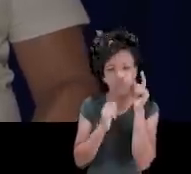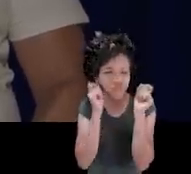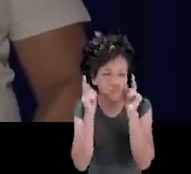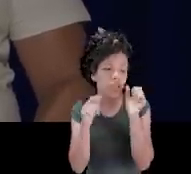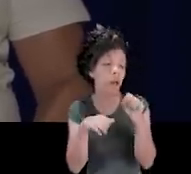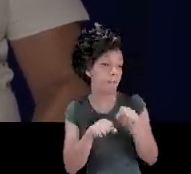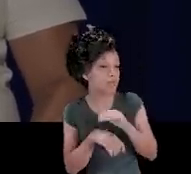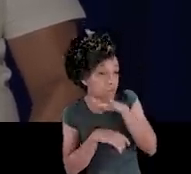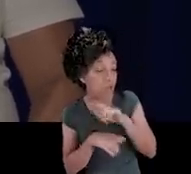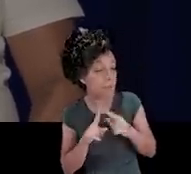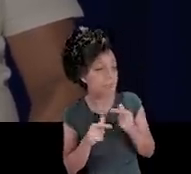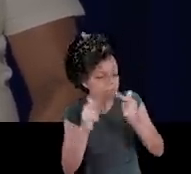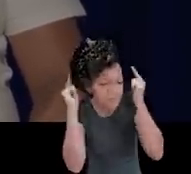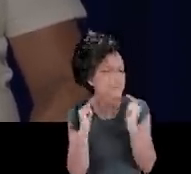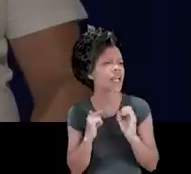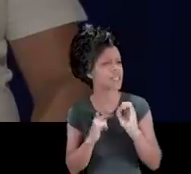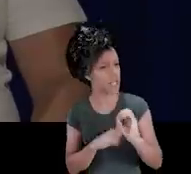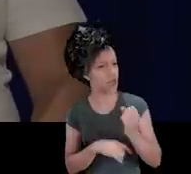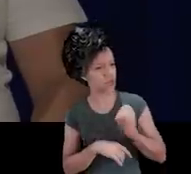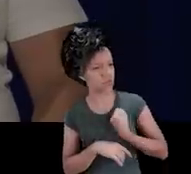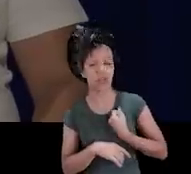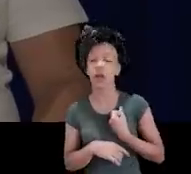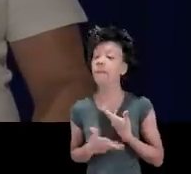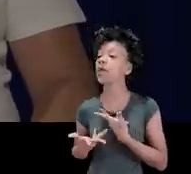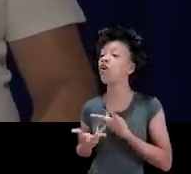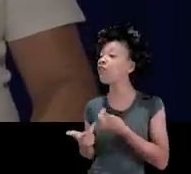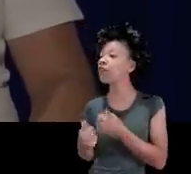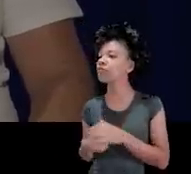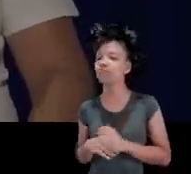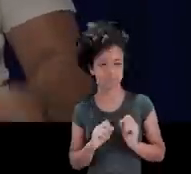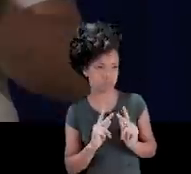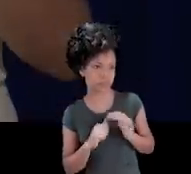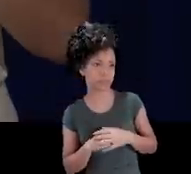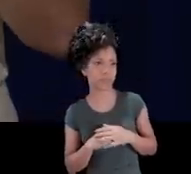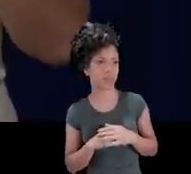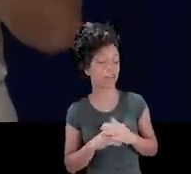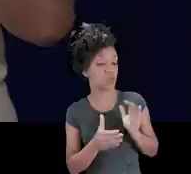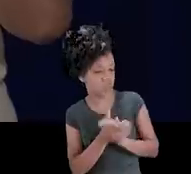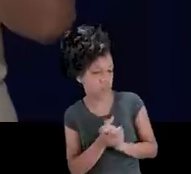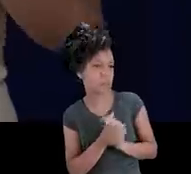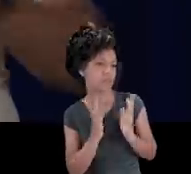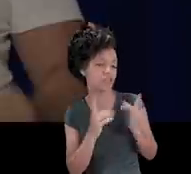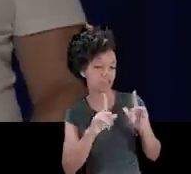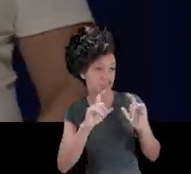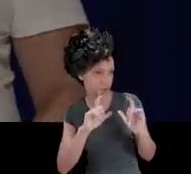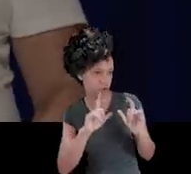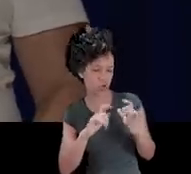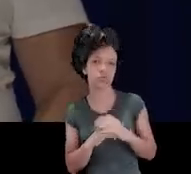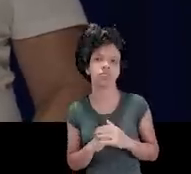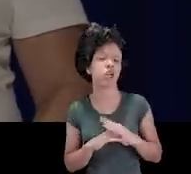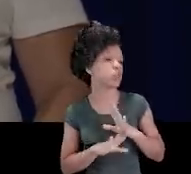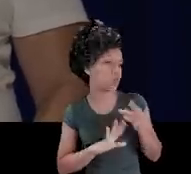ser ruim. Eu falei, passa a maquininha zero, cara. Pô, vai... Ele me convence. Aí, beleza, a gente foi no casamento de um amigo nosso, tiraram uma foto